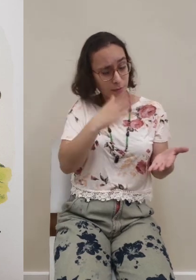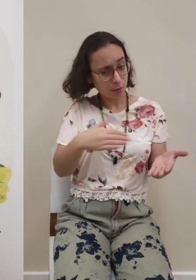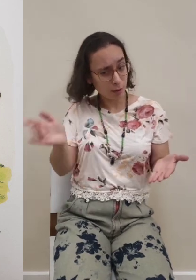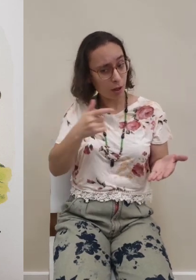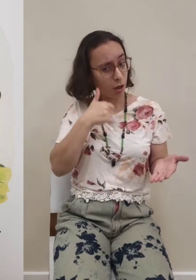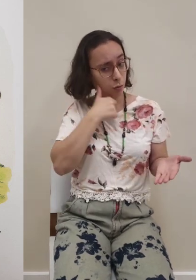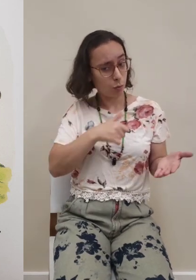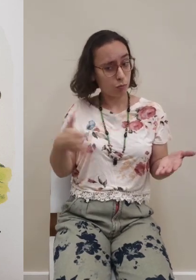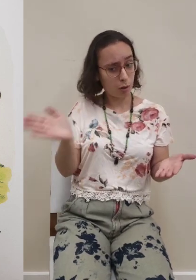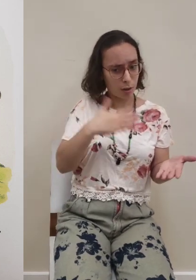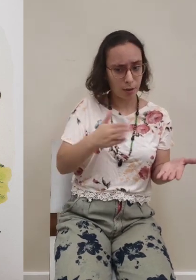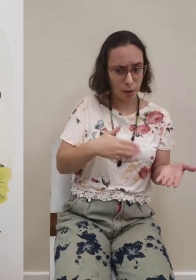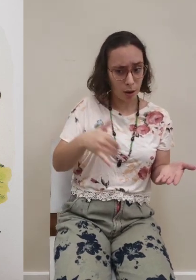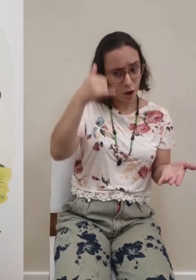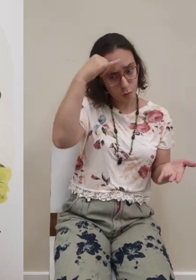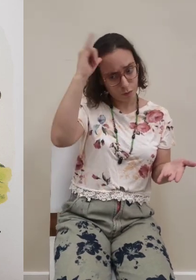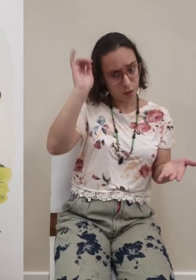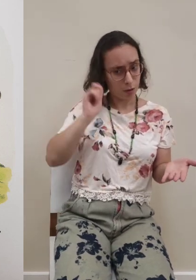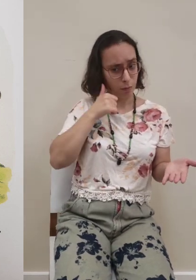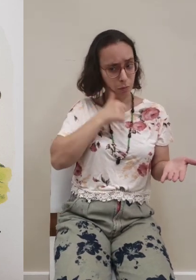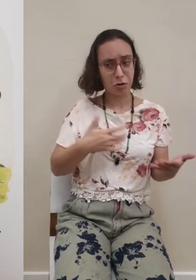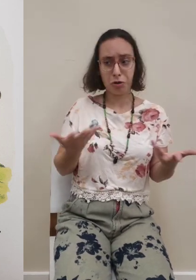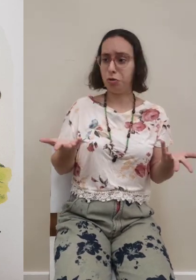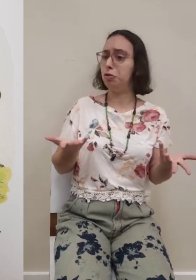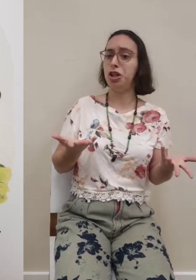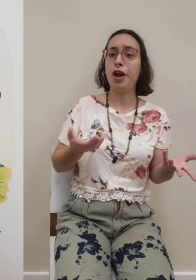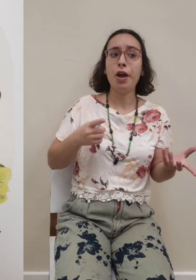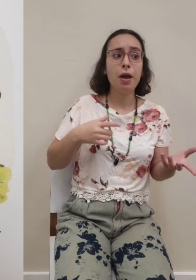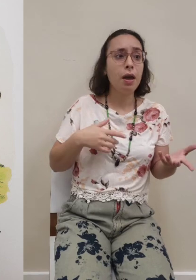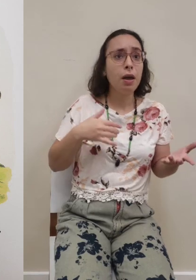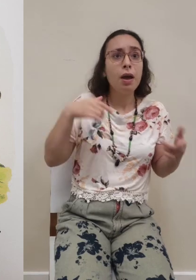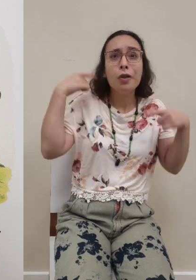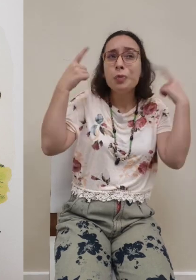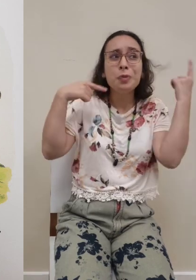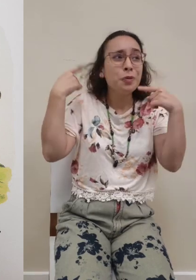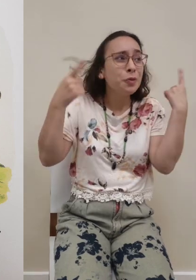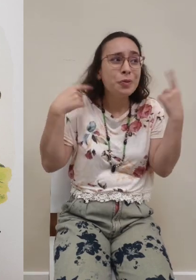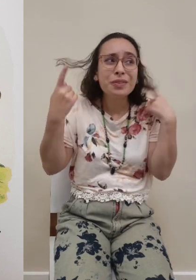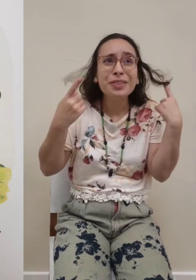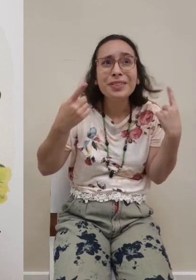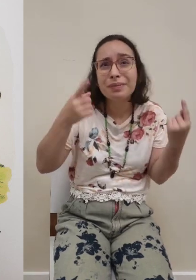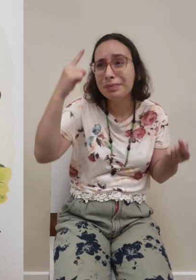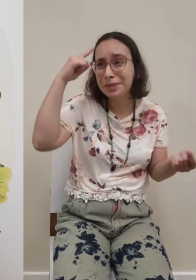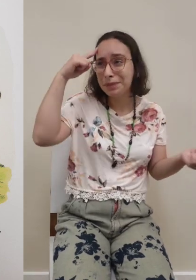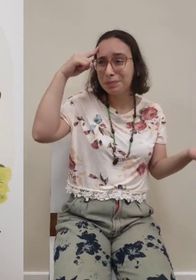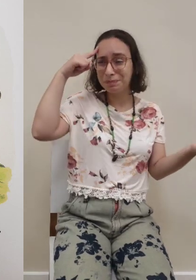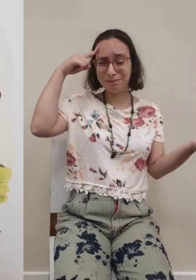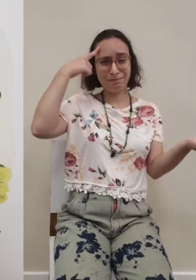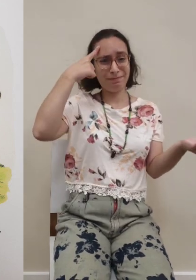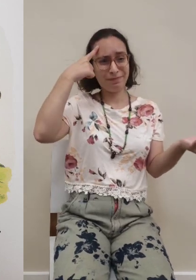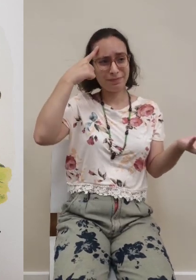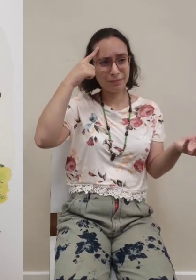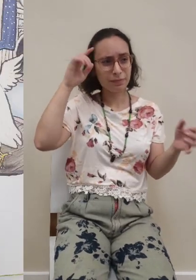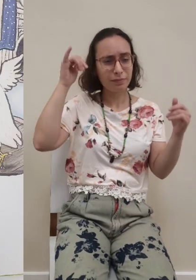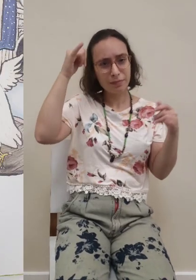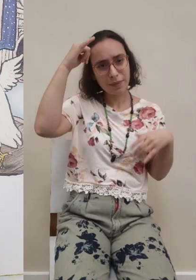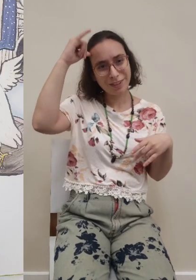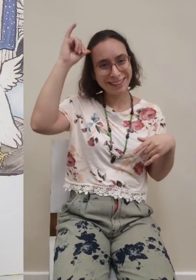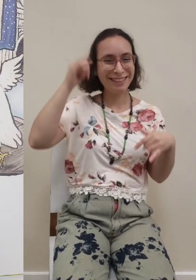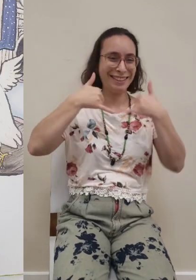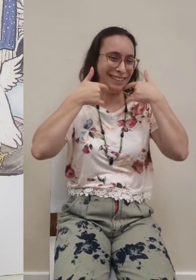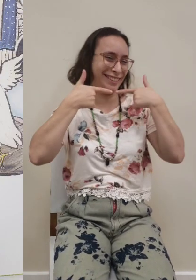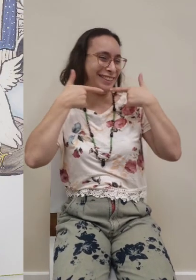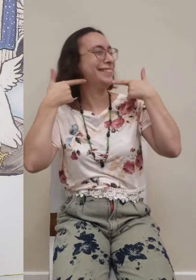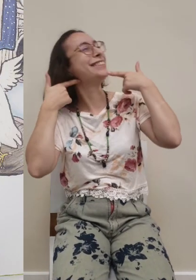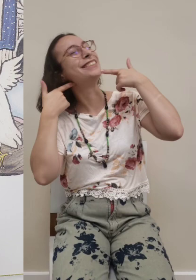falou. A vaca para dentro? É loucura. A velha pensou. A vaca feliz